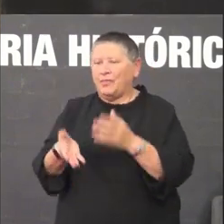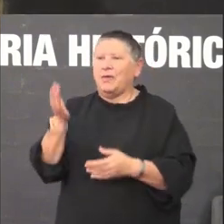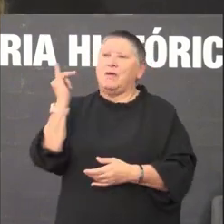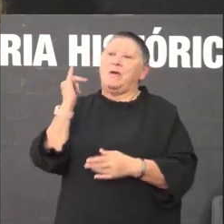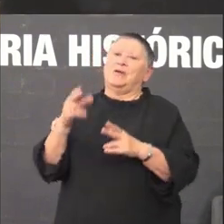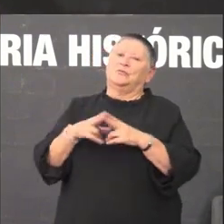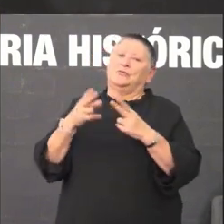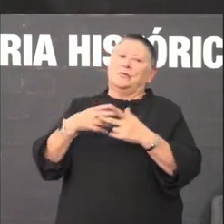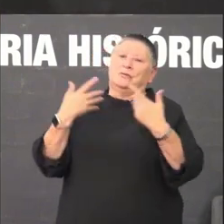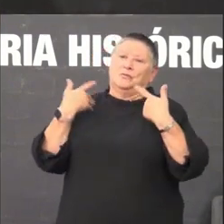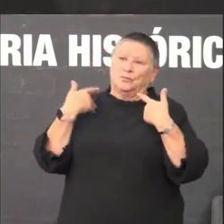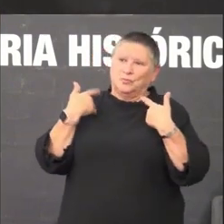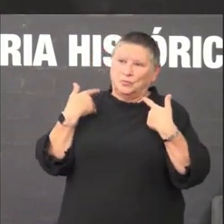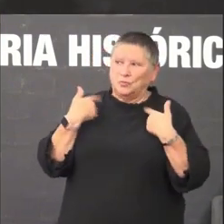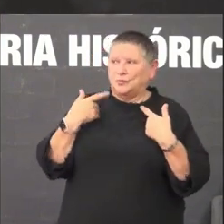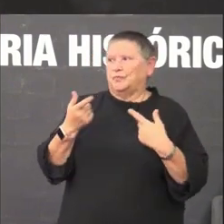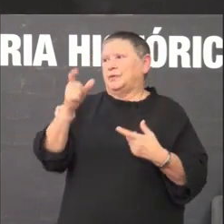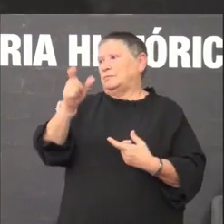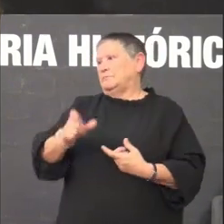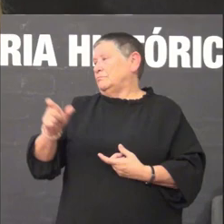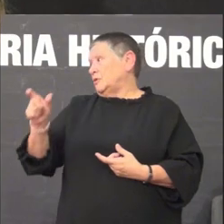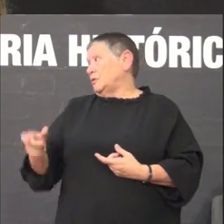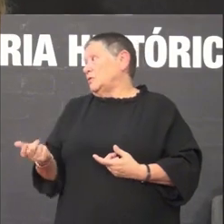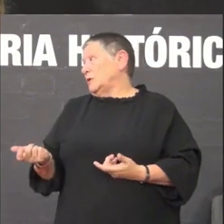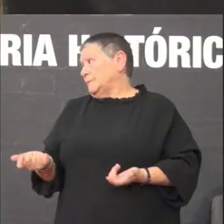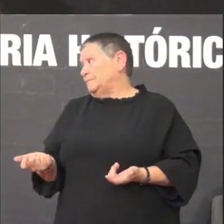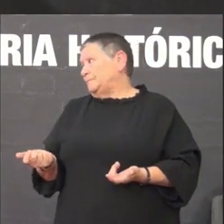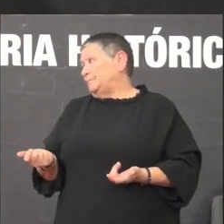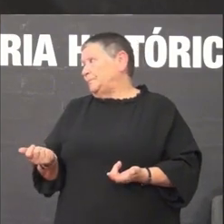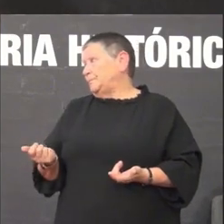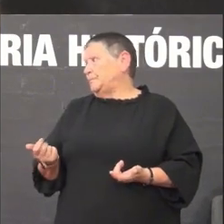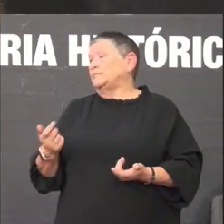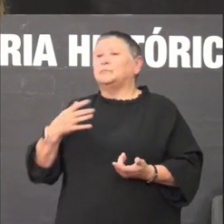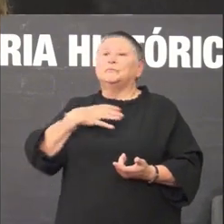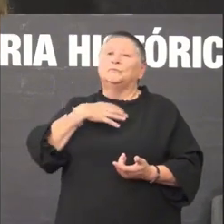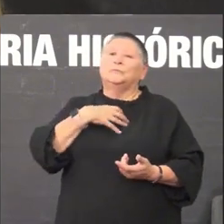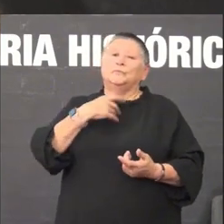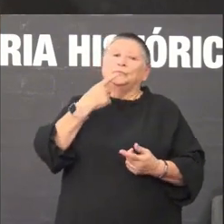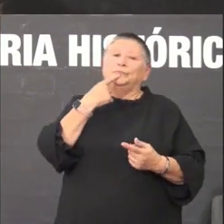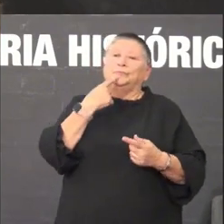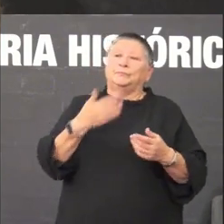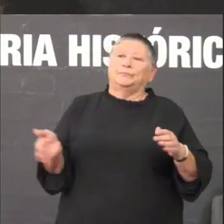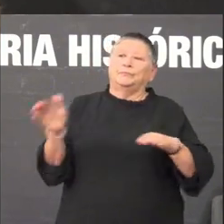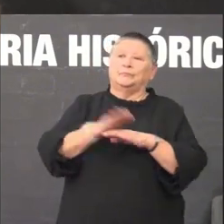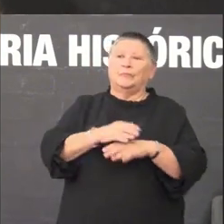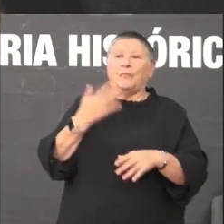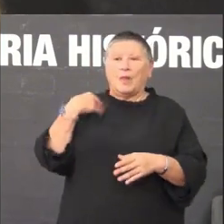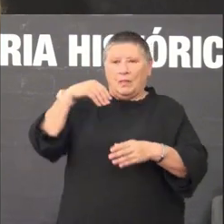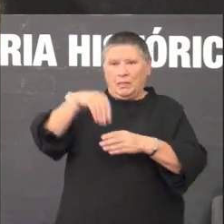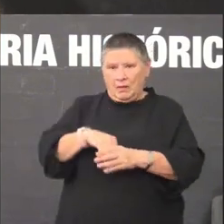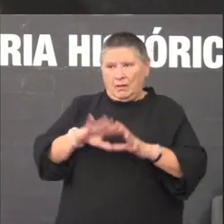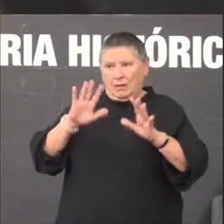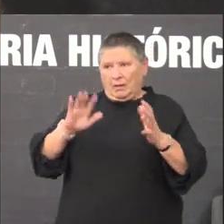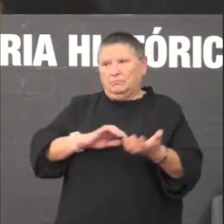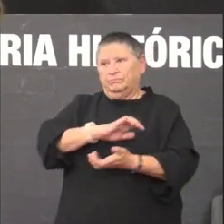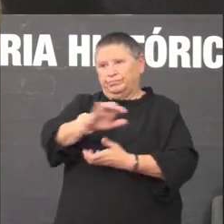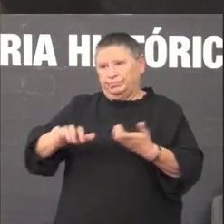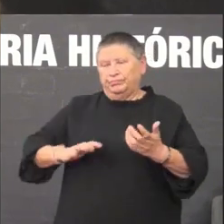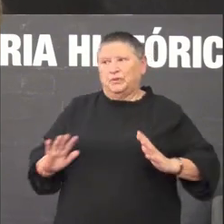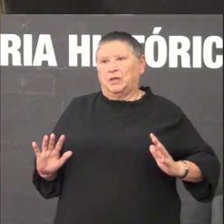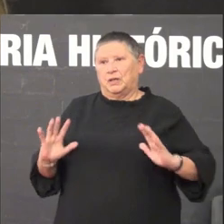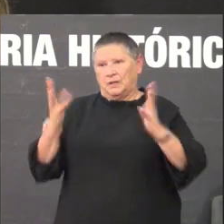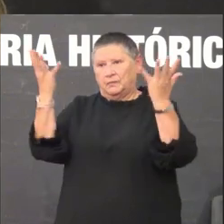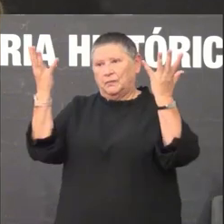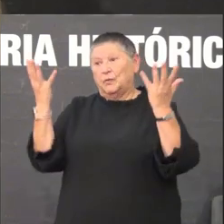caráter ditatorial, autoritário, opressivo, violento. No fundo, não se pode falar do combate da oposição à ditadura sem falar do que ela